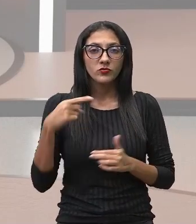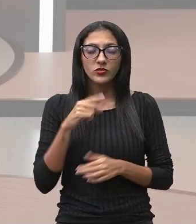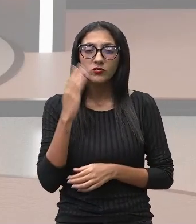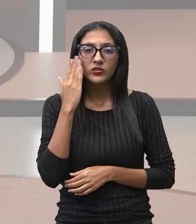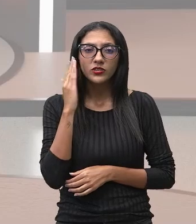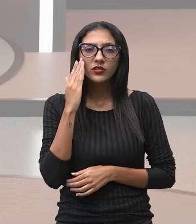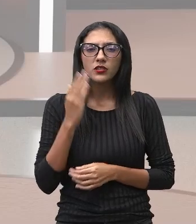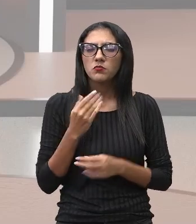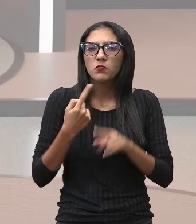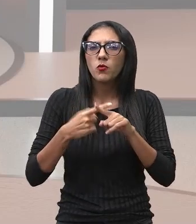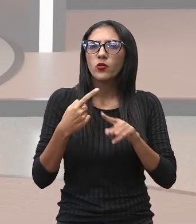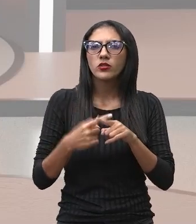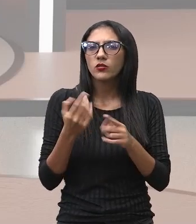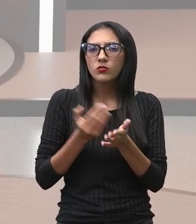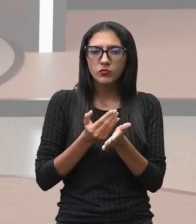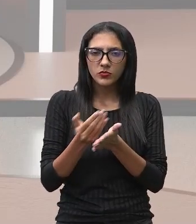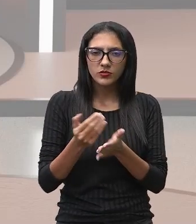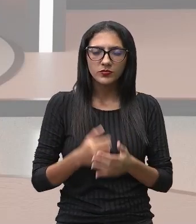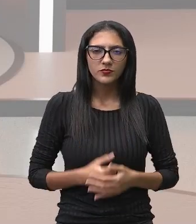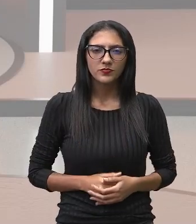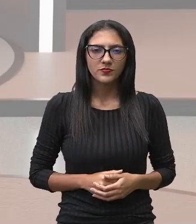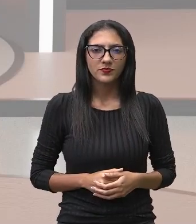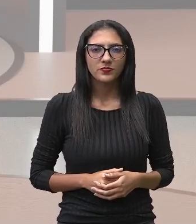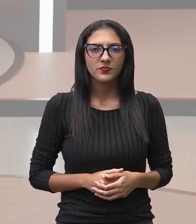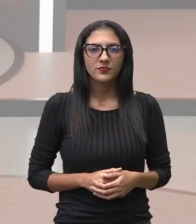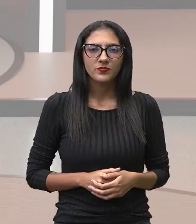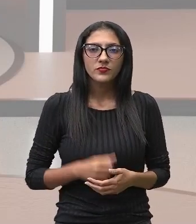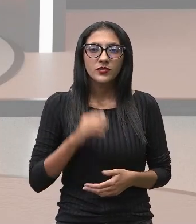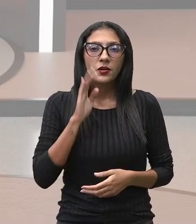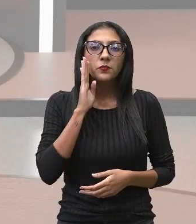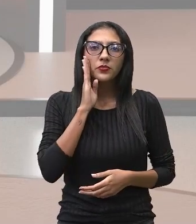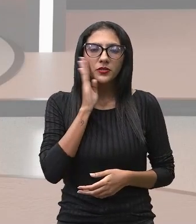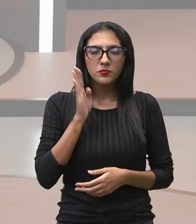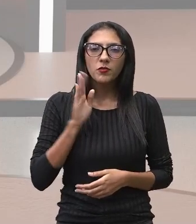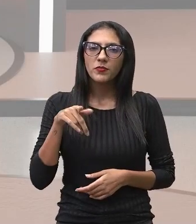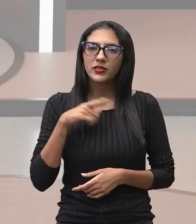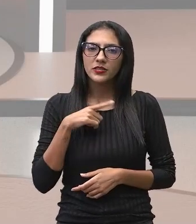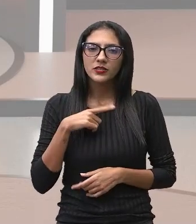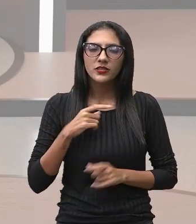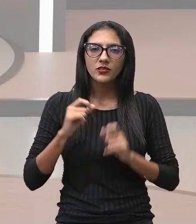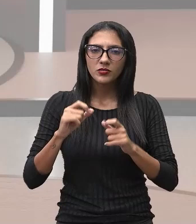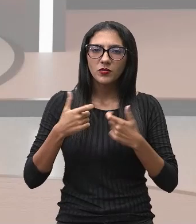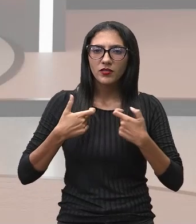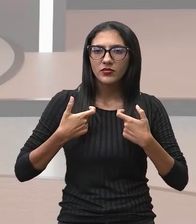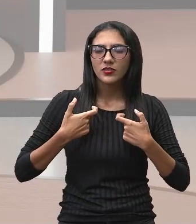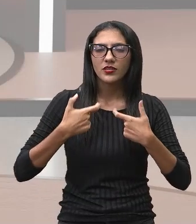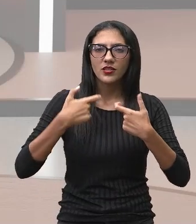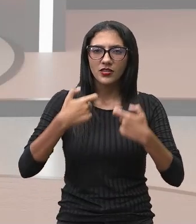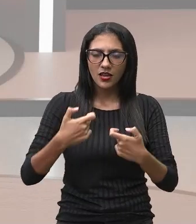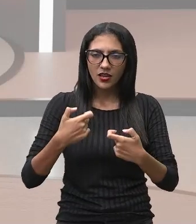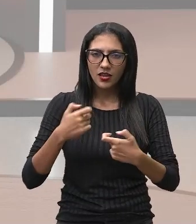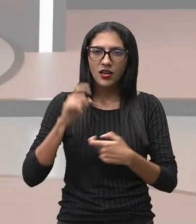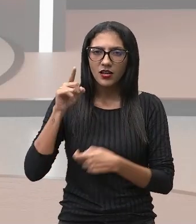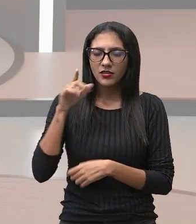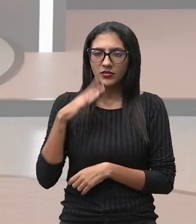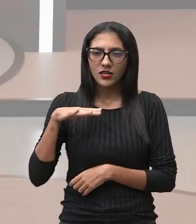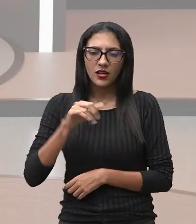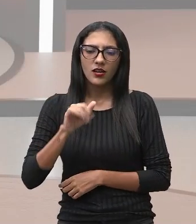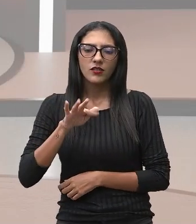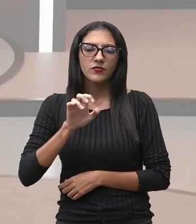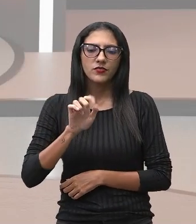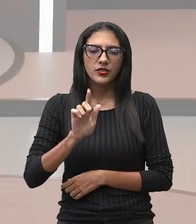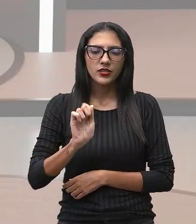desses conflitos, dando destaque especificamente para a guerra do Afeganistão e a